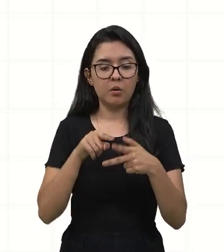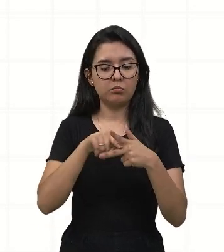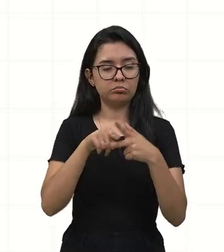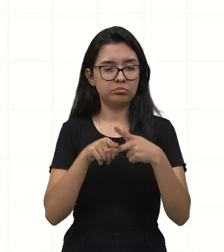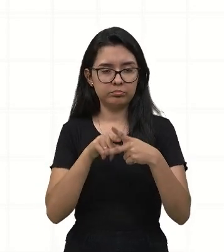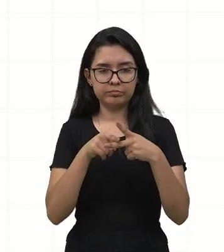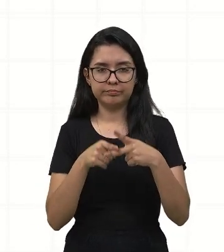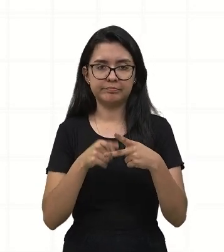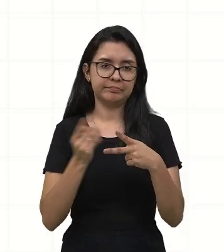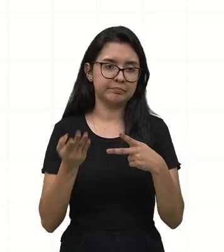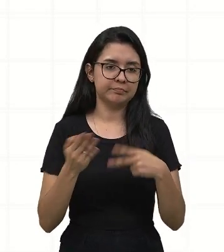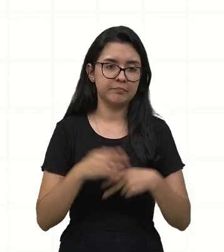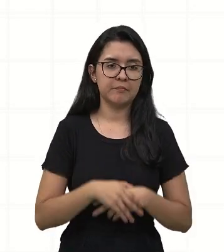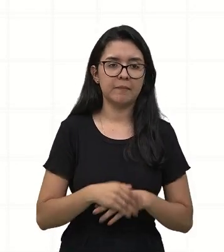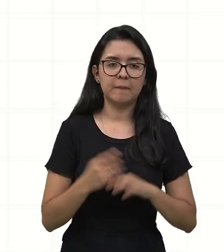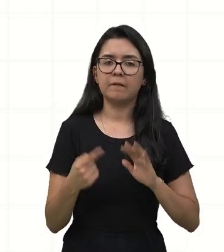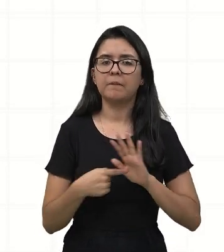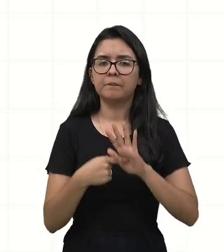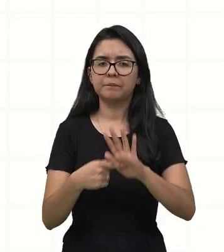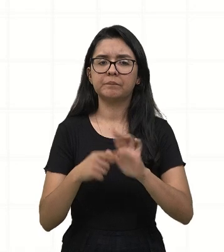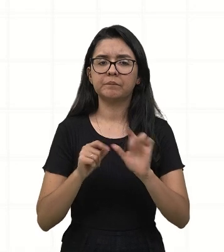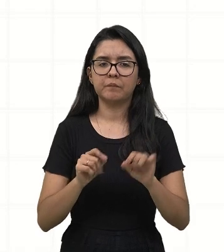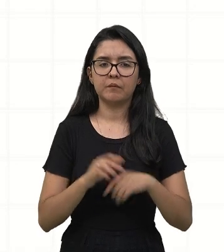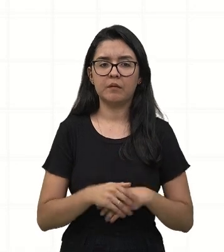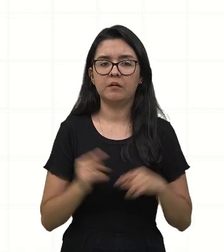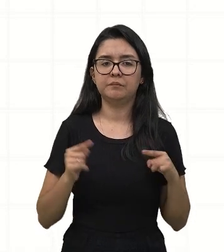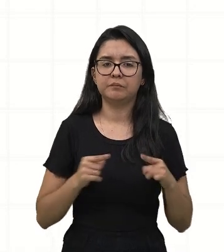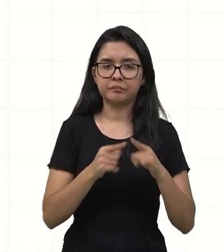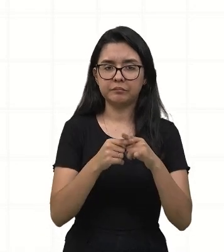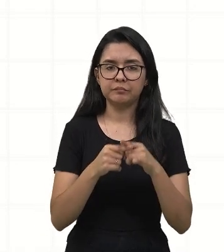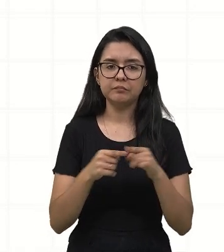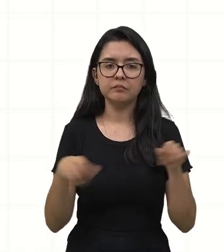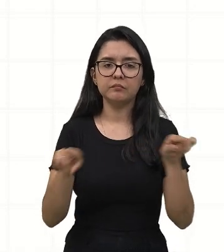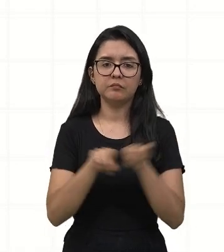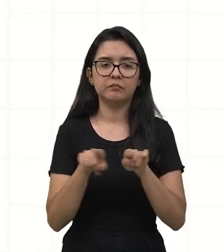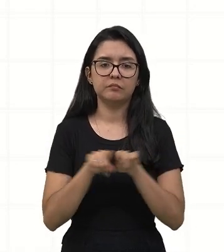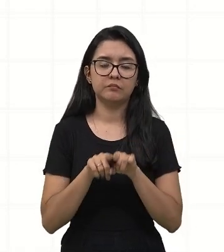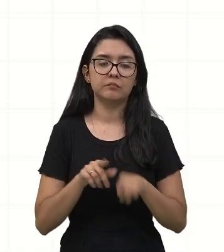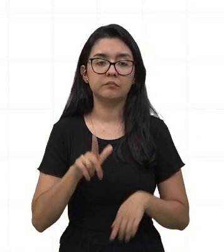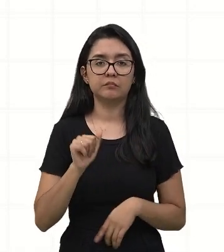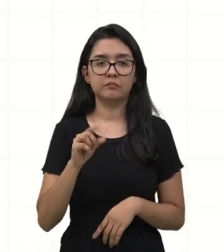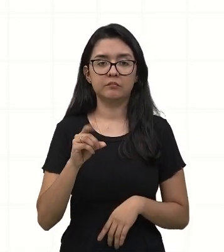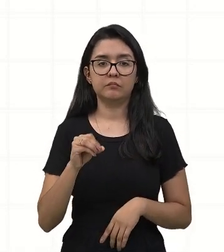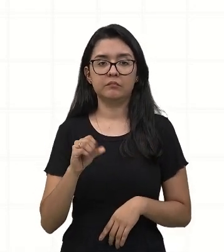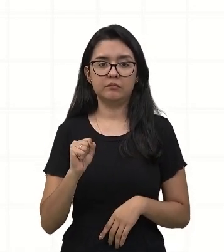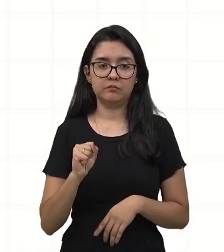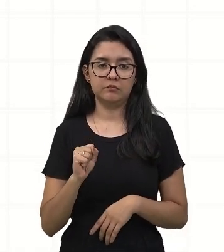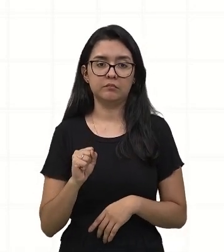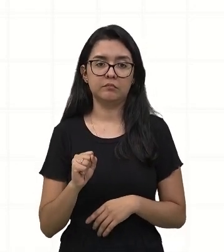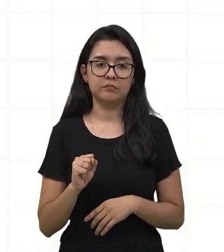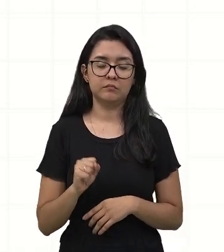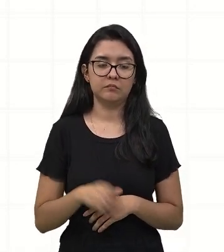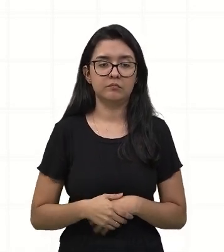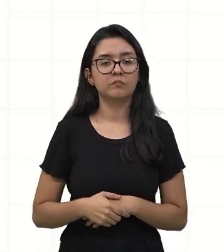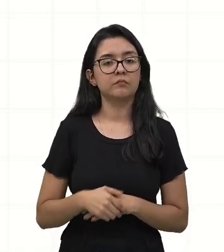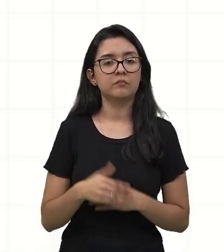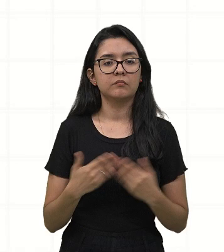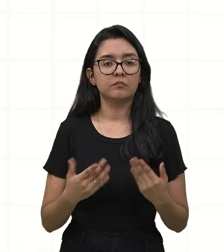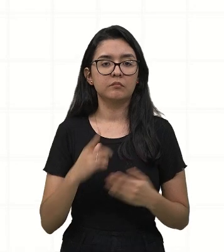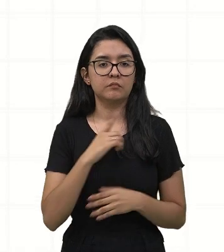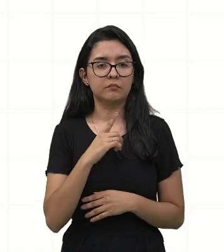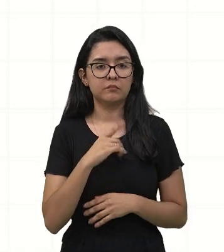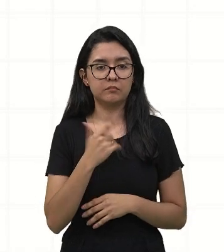Vamos indicar aqui a semirreta, os lados. Vamos indicar aqui os lados dele. Eu tenho aqui um lado que eu vou chamar... Eu posso pegar o